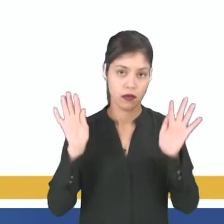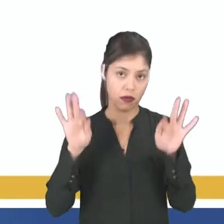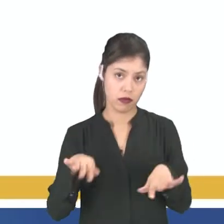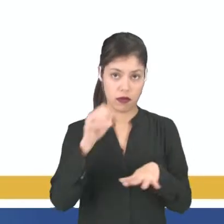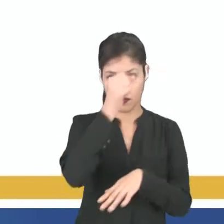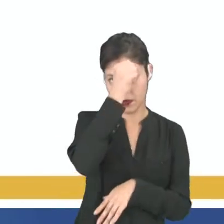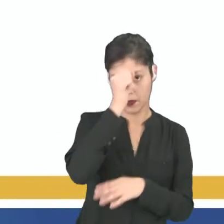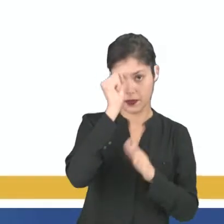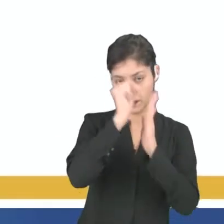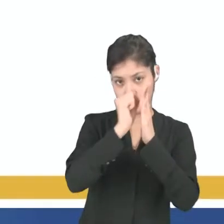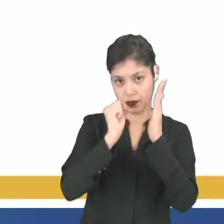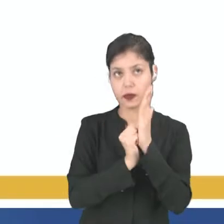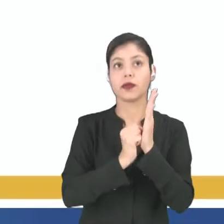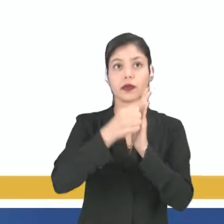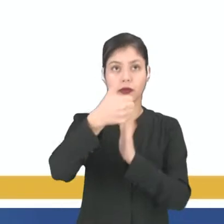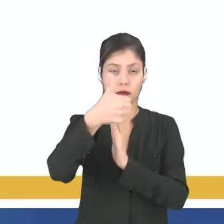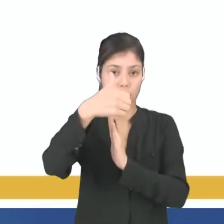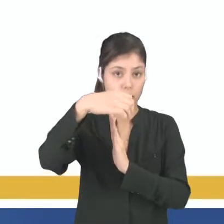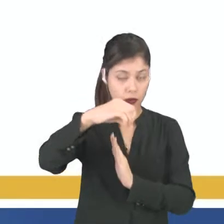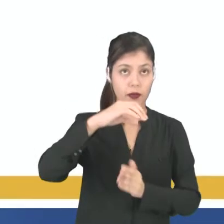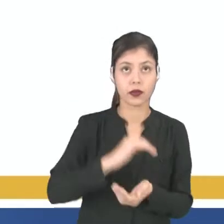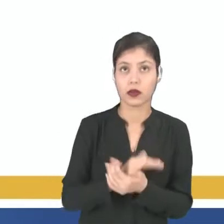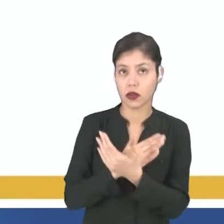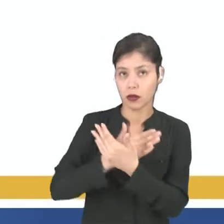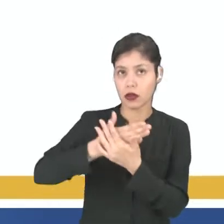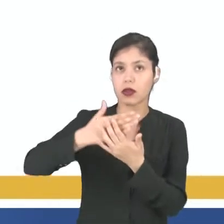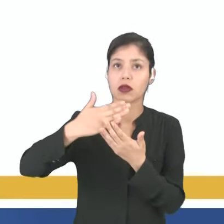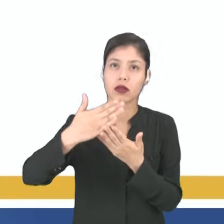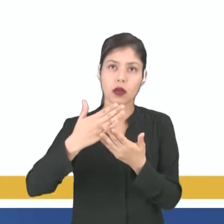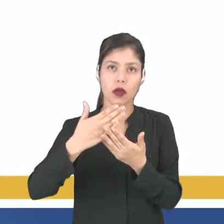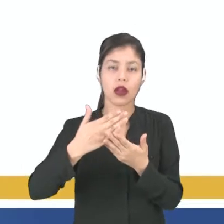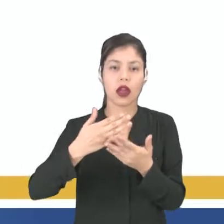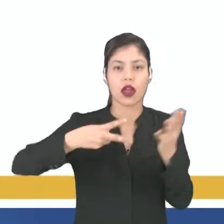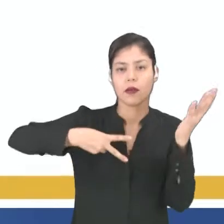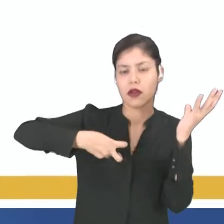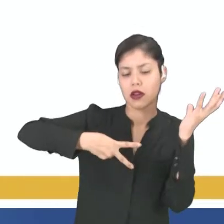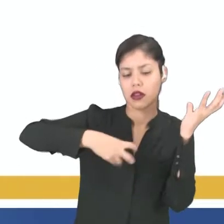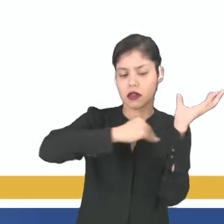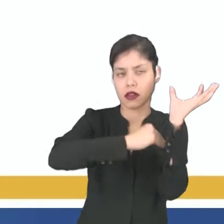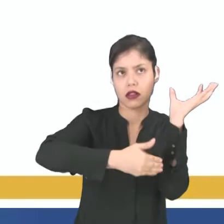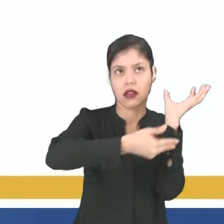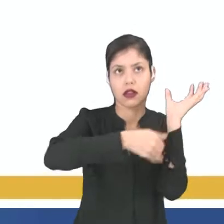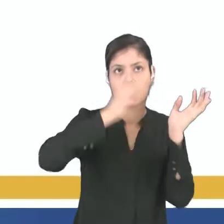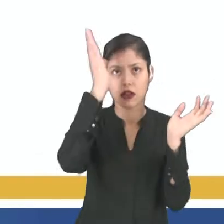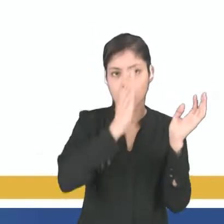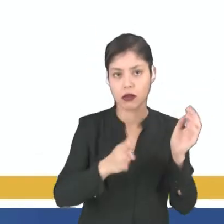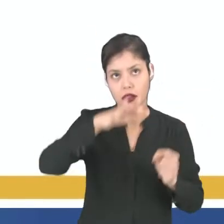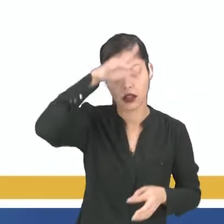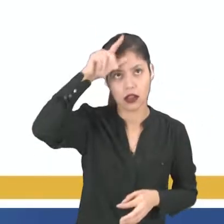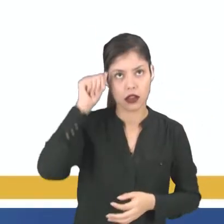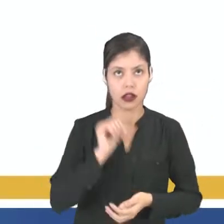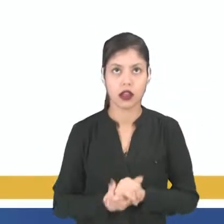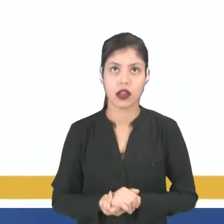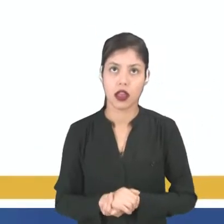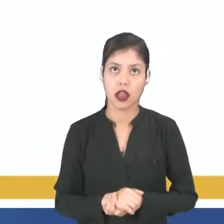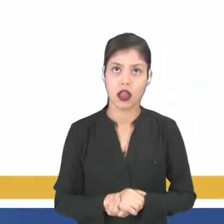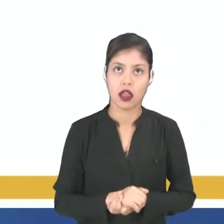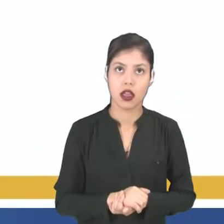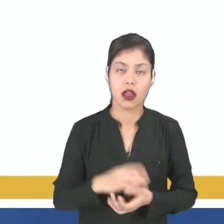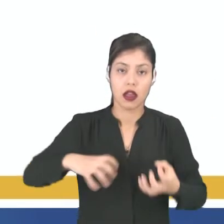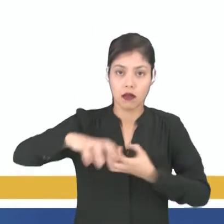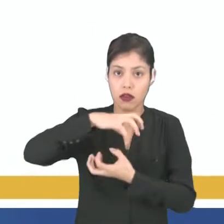No fim do século XIX, inicia-se o ciclo da exploração da borracha brasileira na Amazônia. Motivado